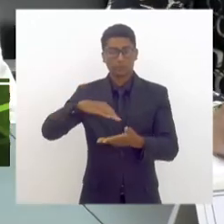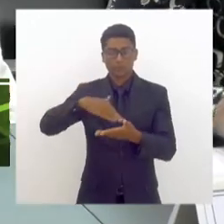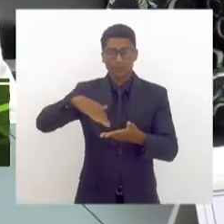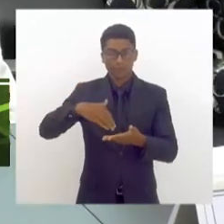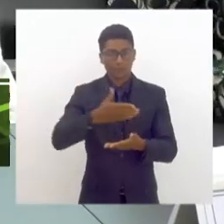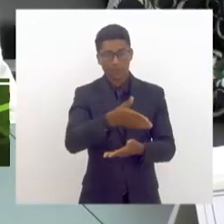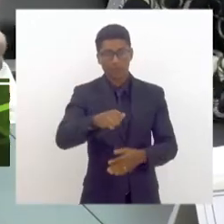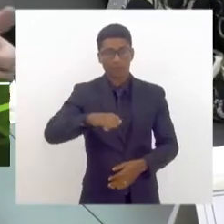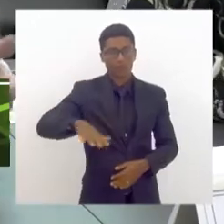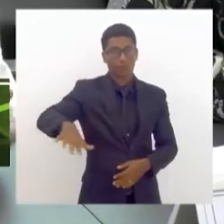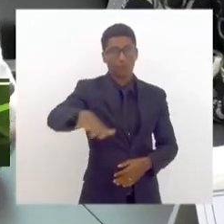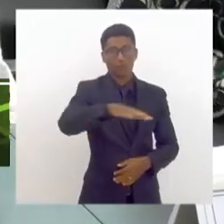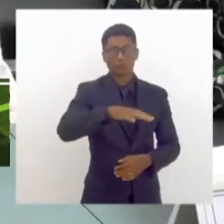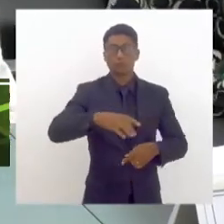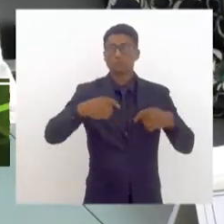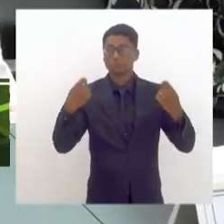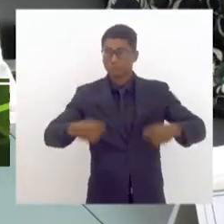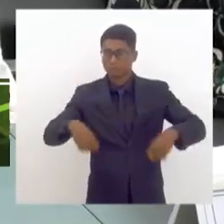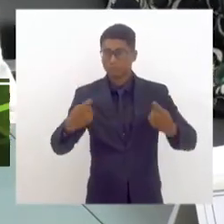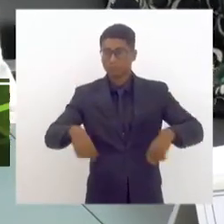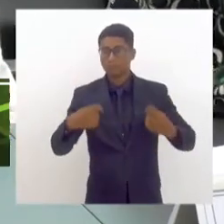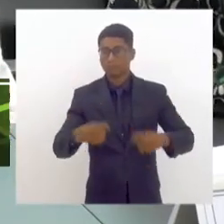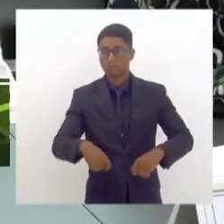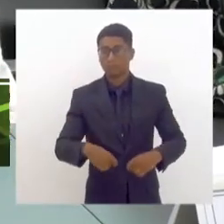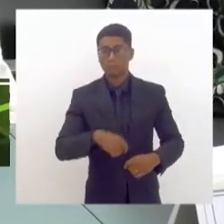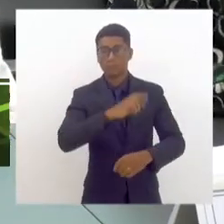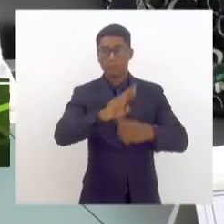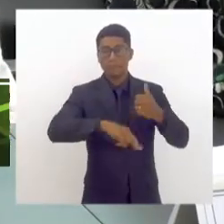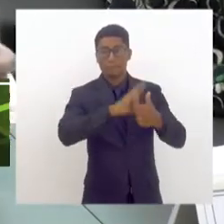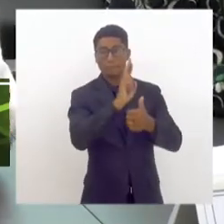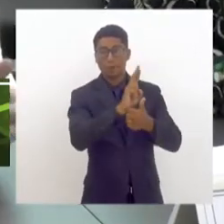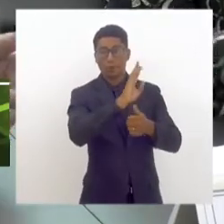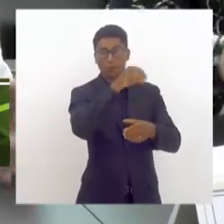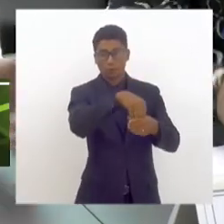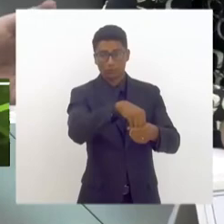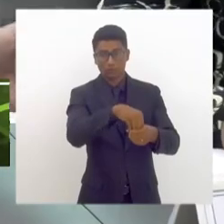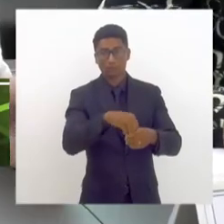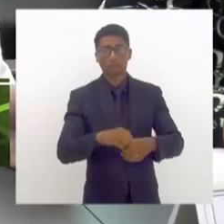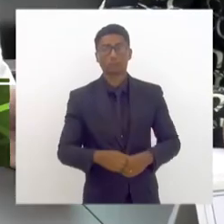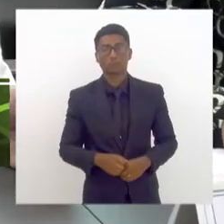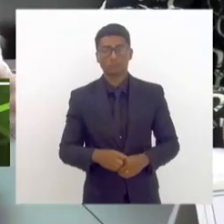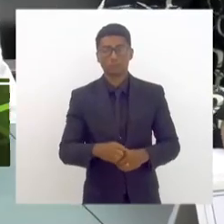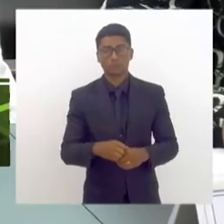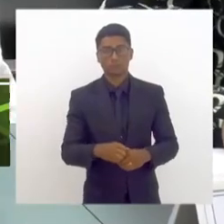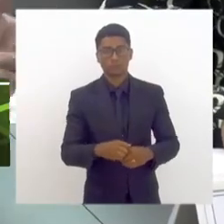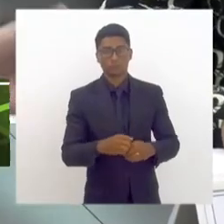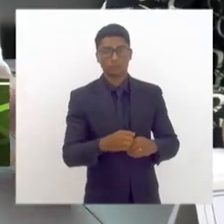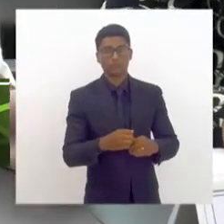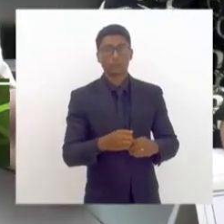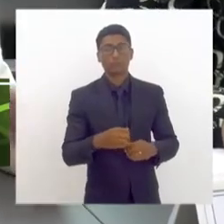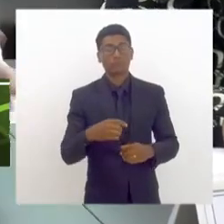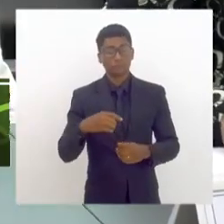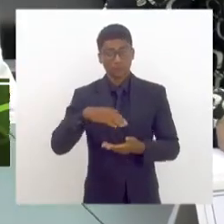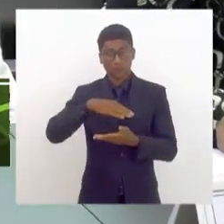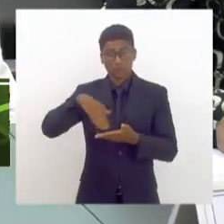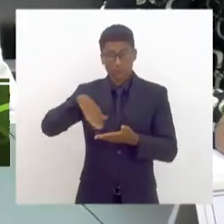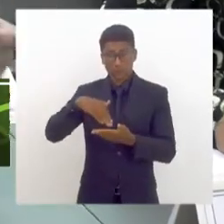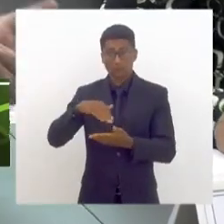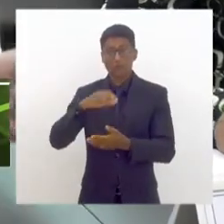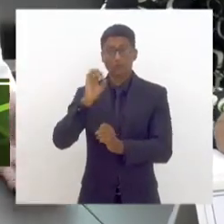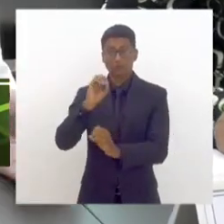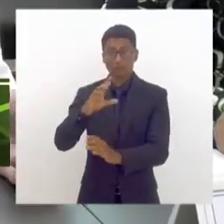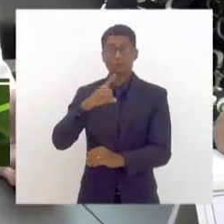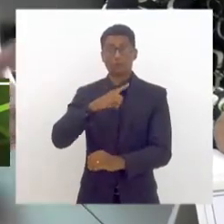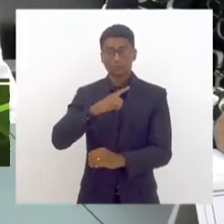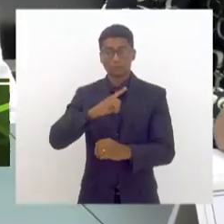equivalentes devem possuir um procurador designado para atendimento. Por isso a SEDUC tem o seu, a